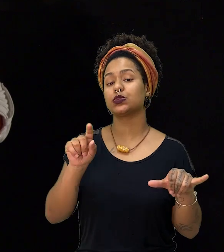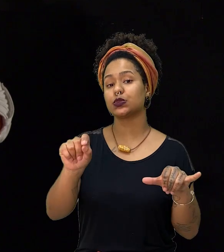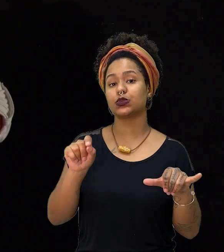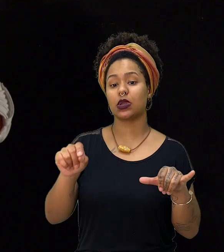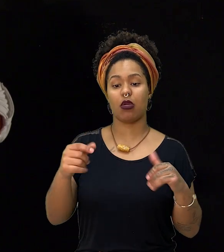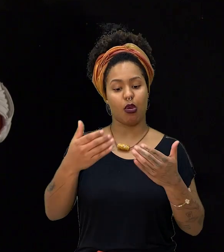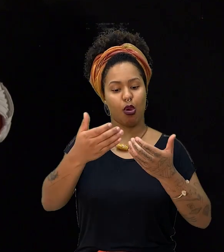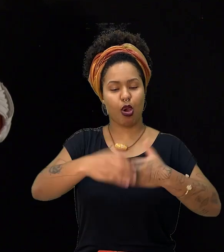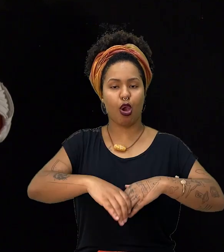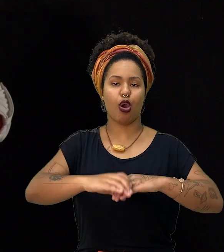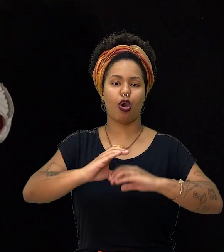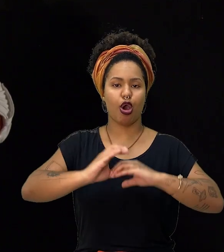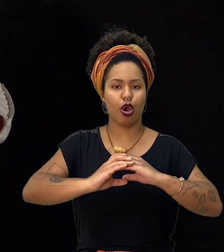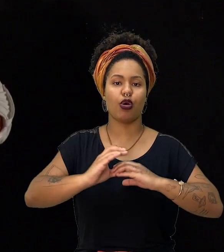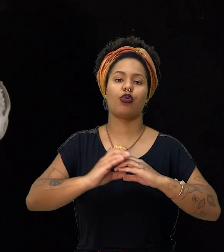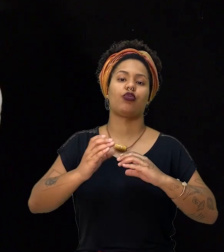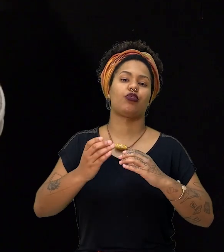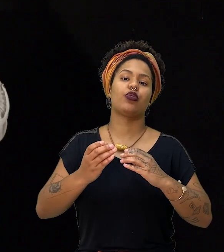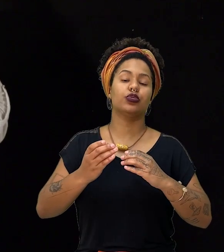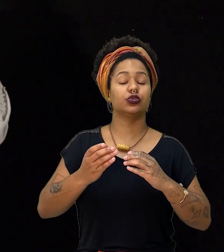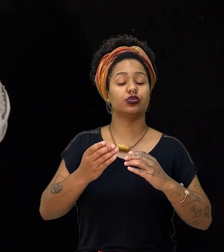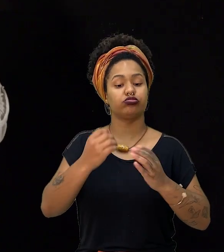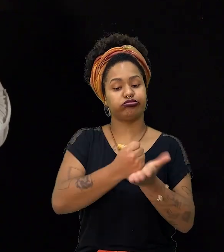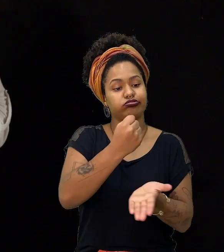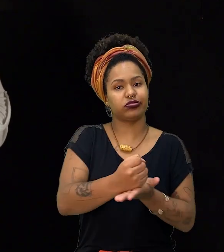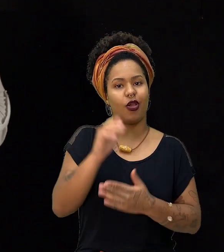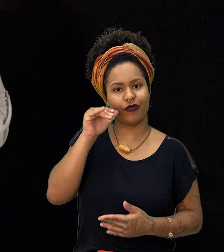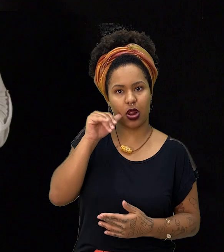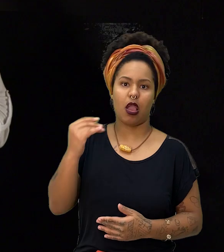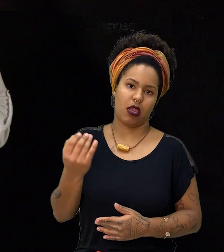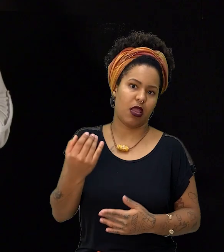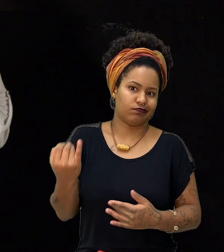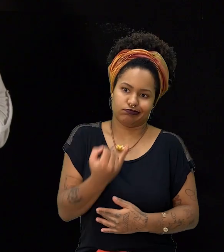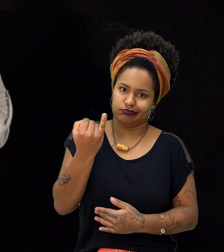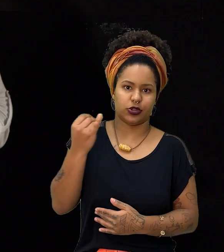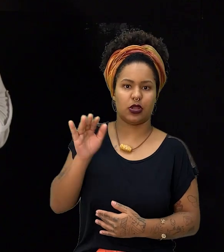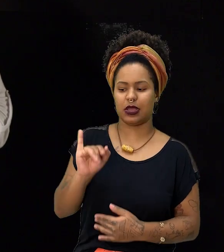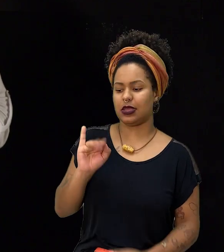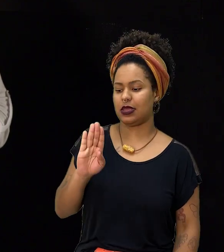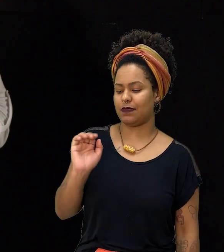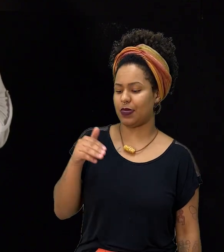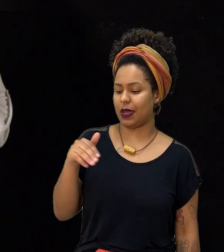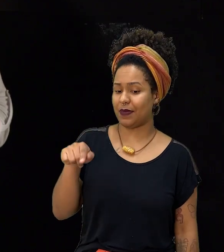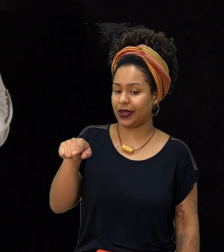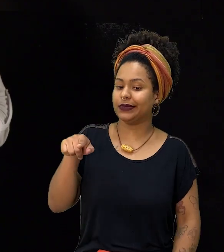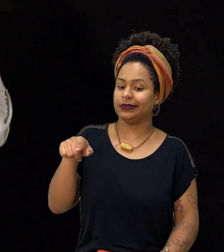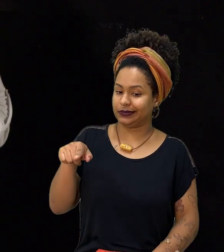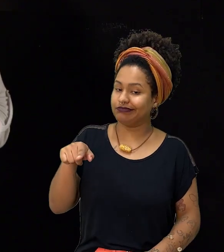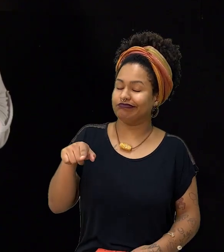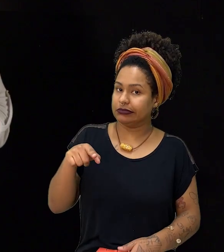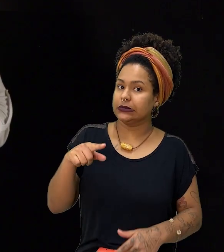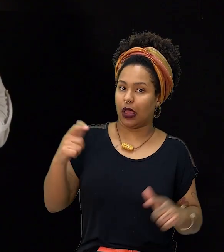concursos para contratar funcionários. Isso é fundamental, né? O IBAMA está completamente, né, está com menos